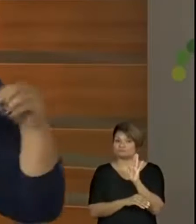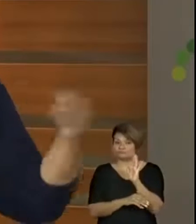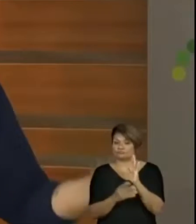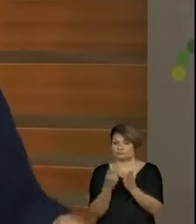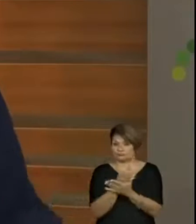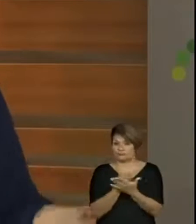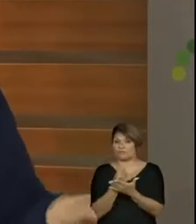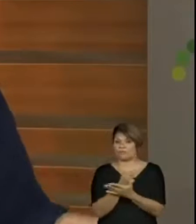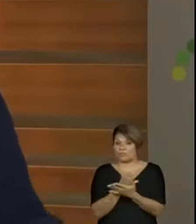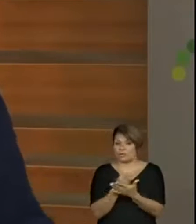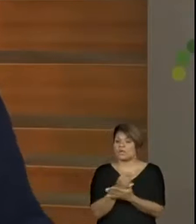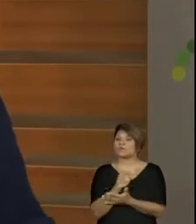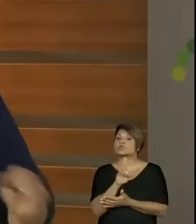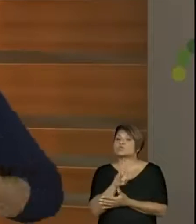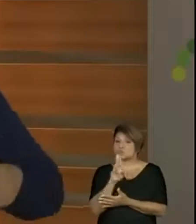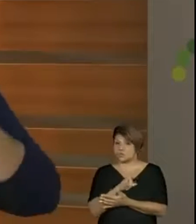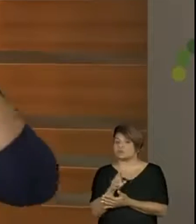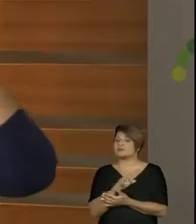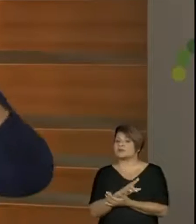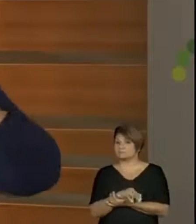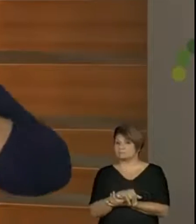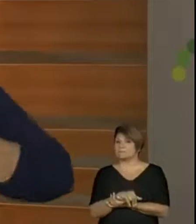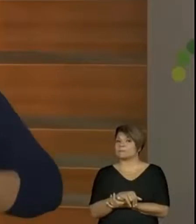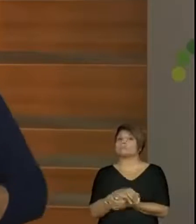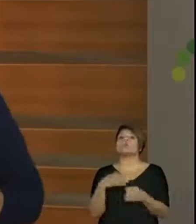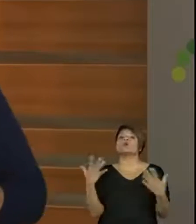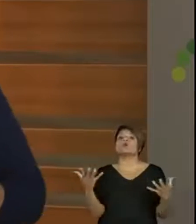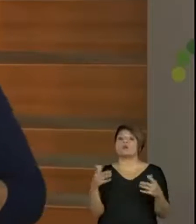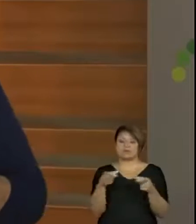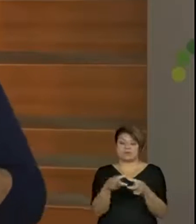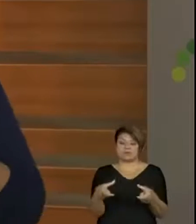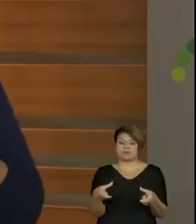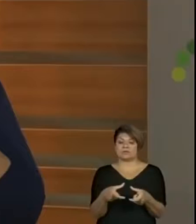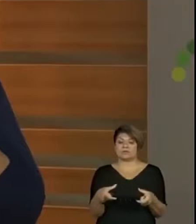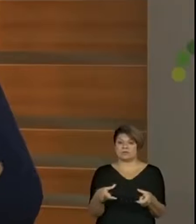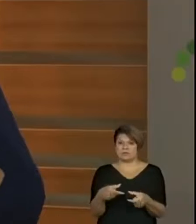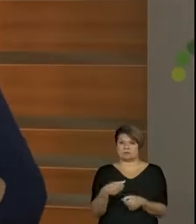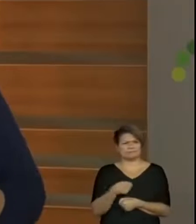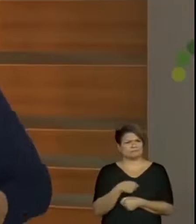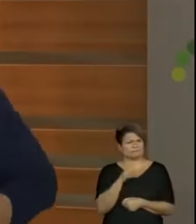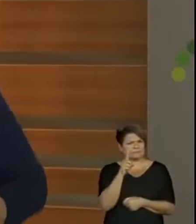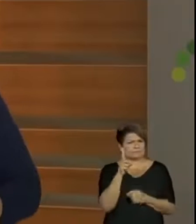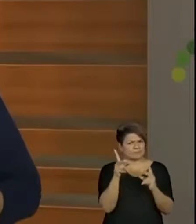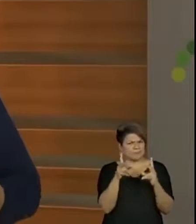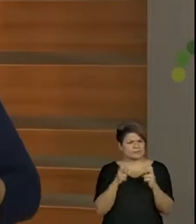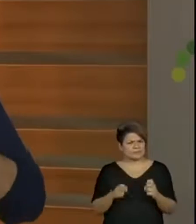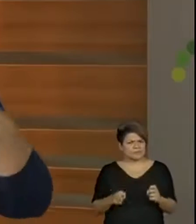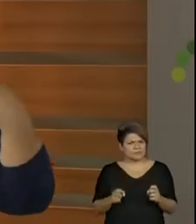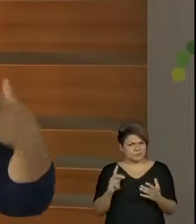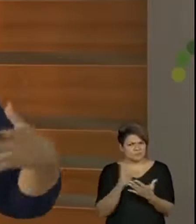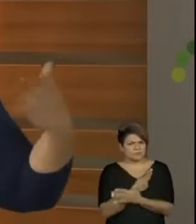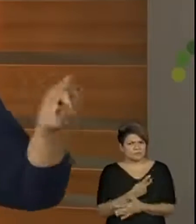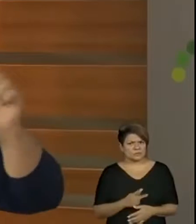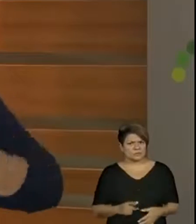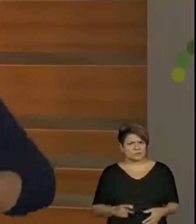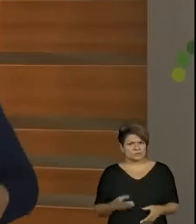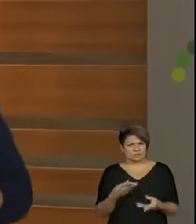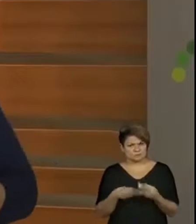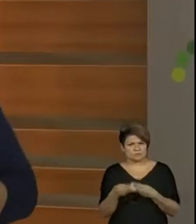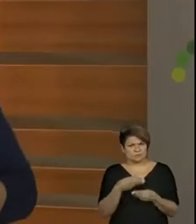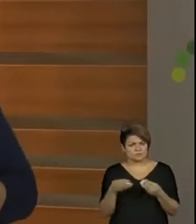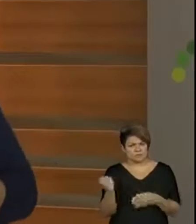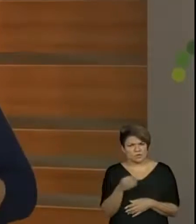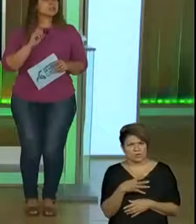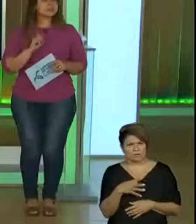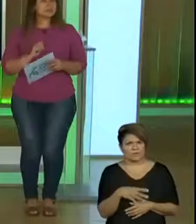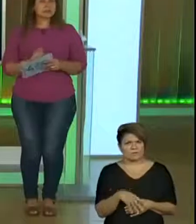monetário, né, que é utilizado e está em circulação. Qual é a nota? Será que você percebeu isso que aconteceu, essa circulação da nova